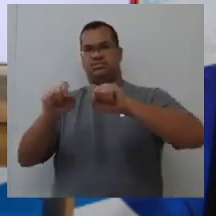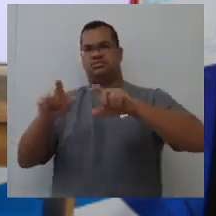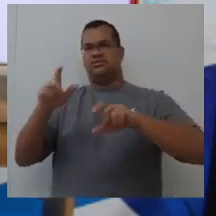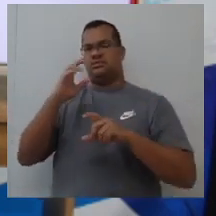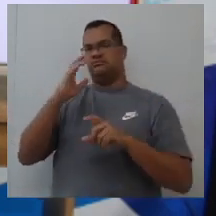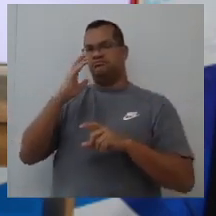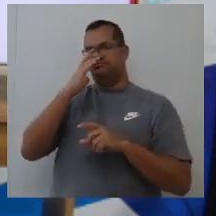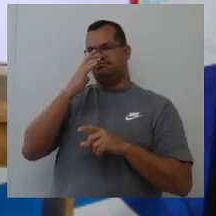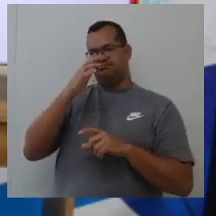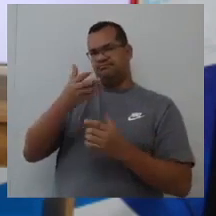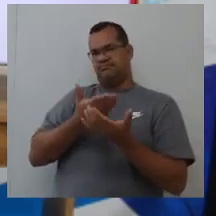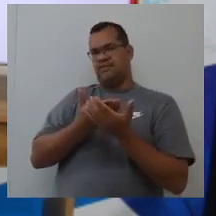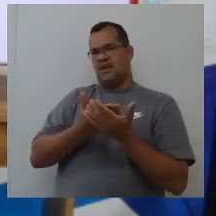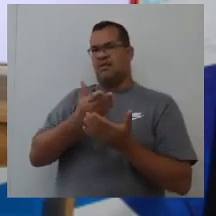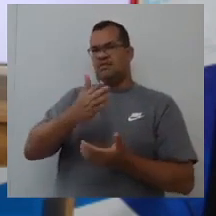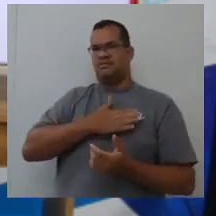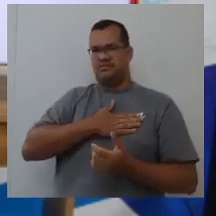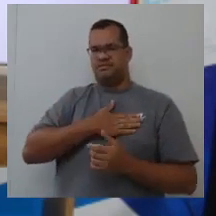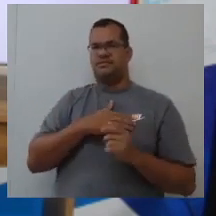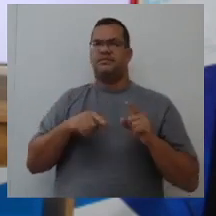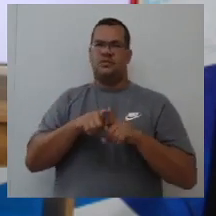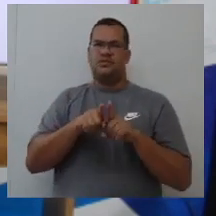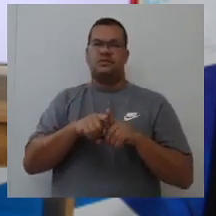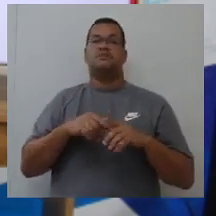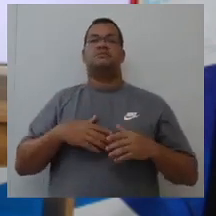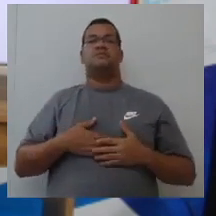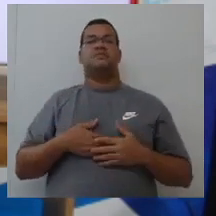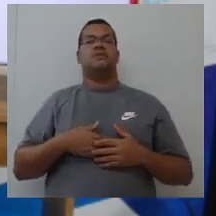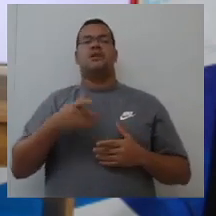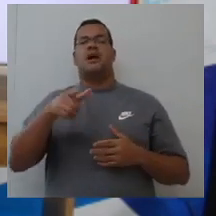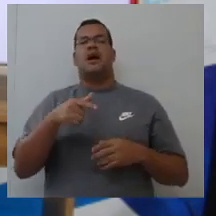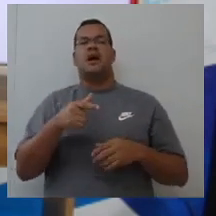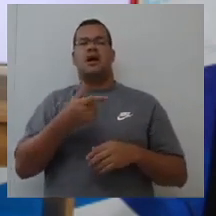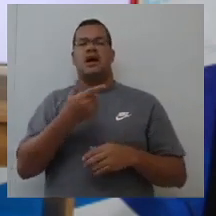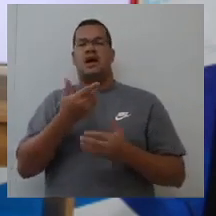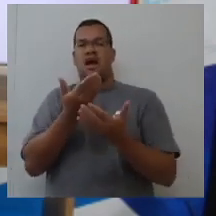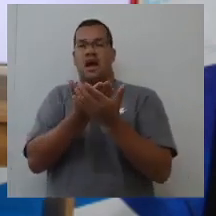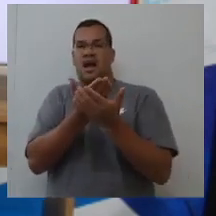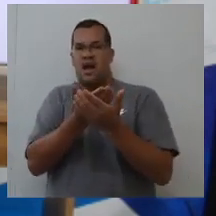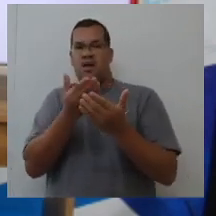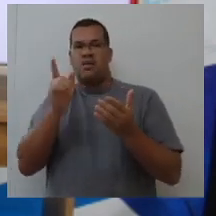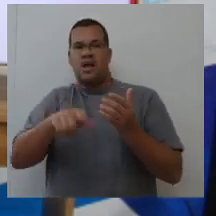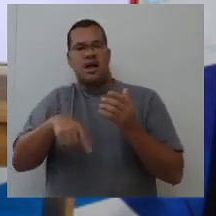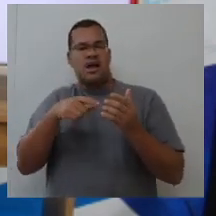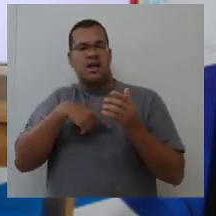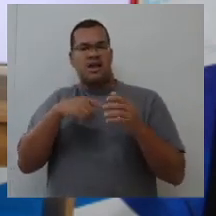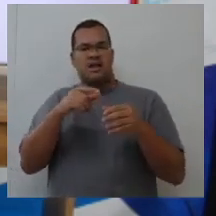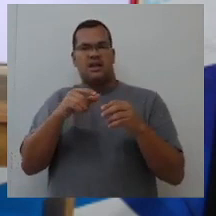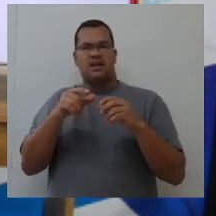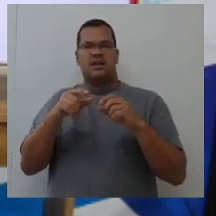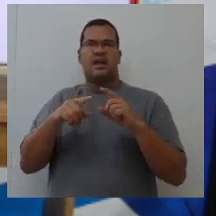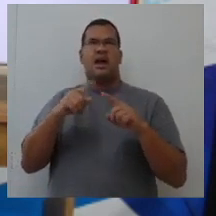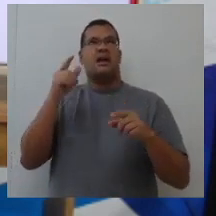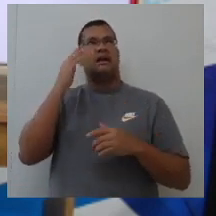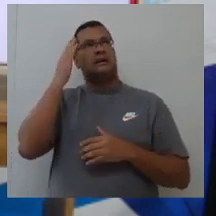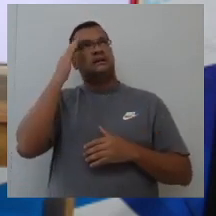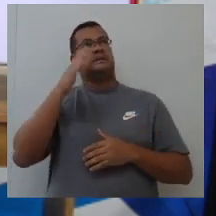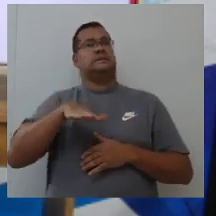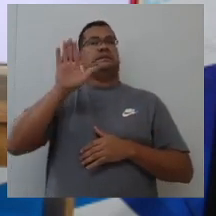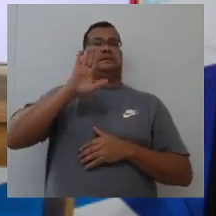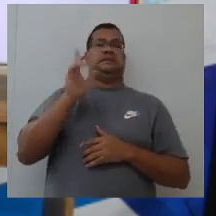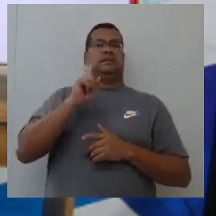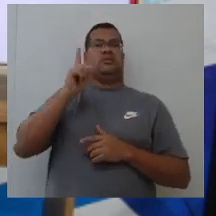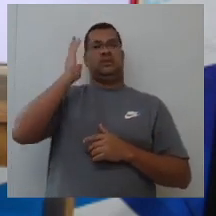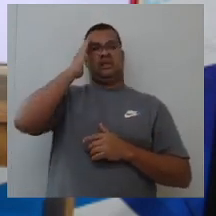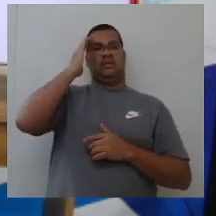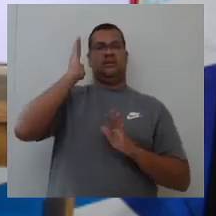você vai gostar, tá bom? Quero lembrar também que como essa aula é gravada, você não precisa levantar a mão e dizer assim, professor, não entendi. Sabe quando